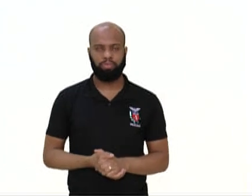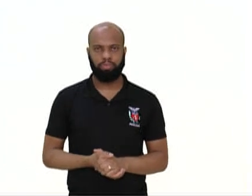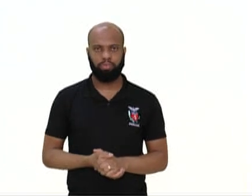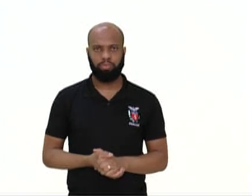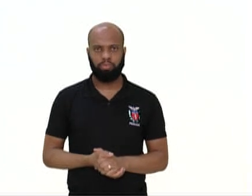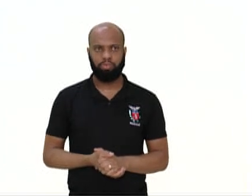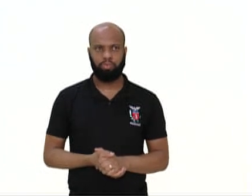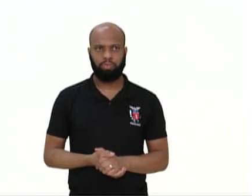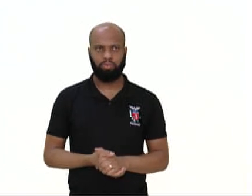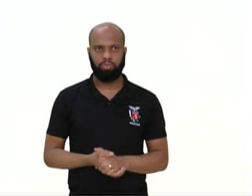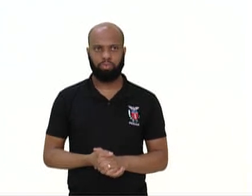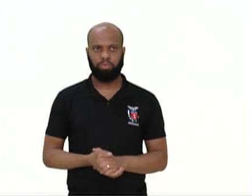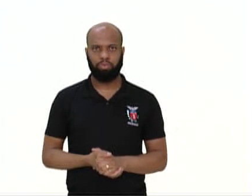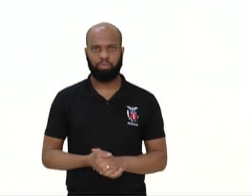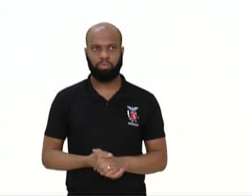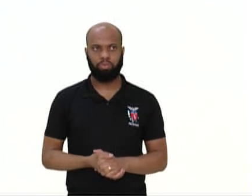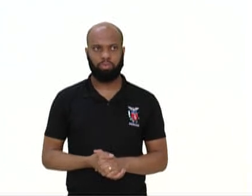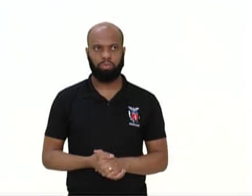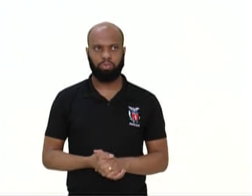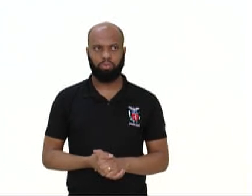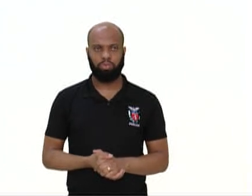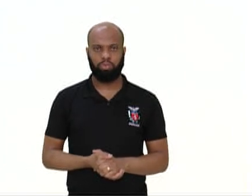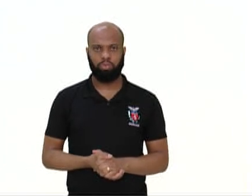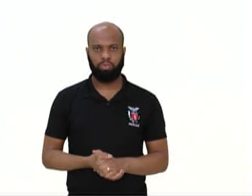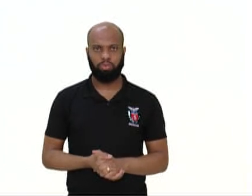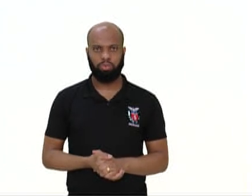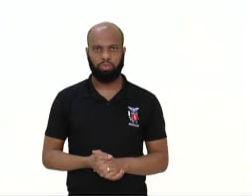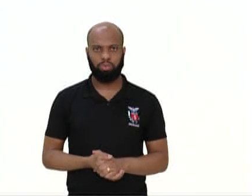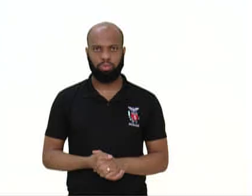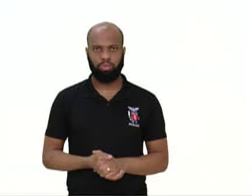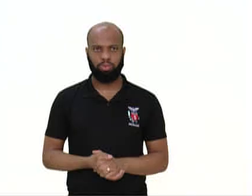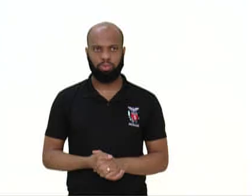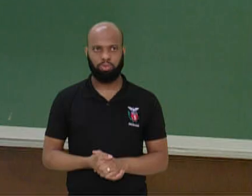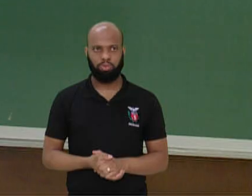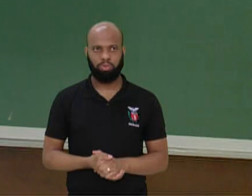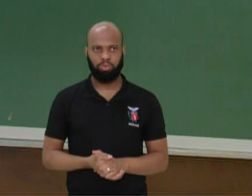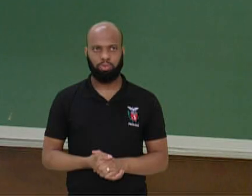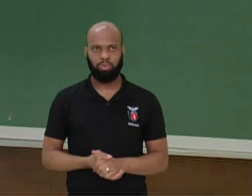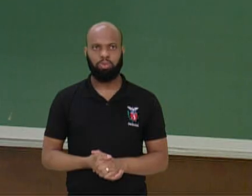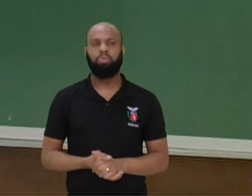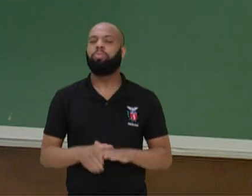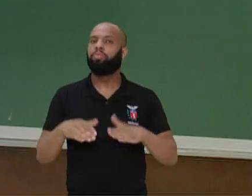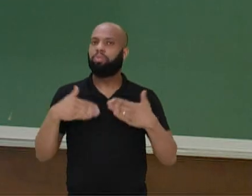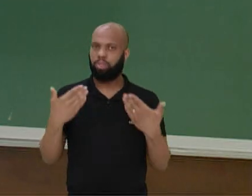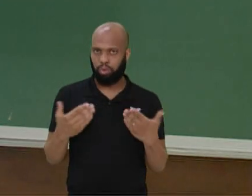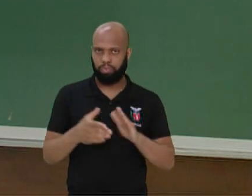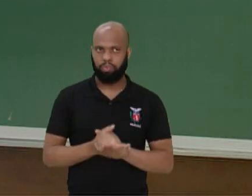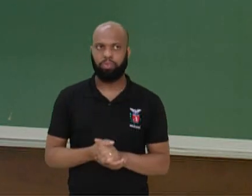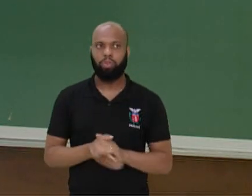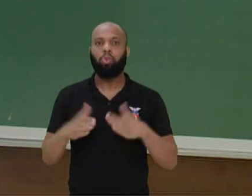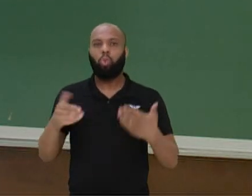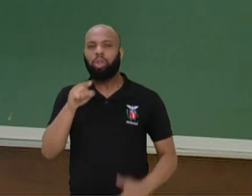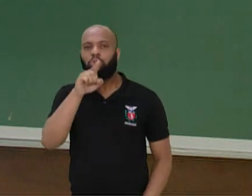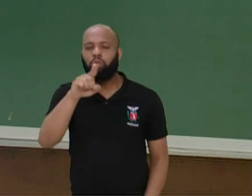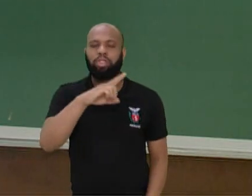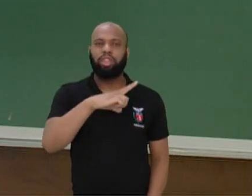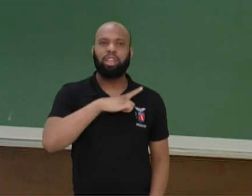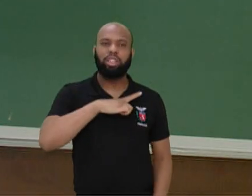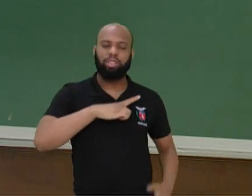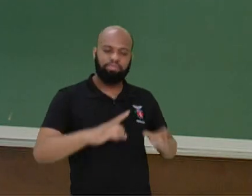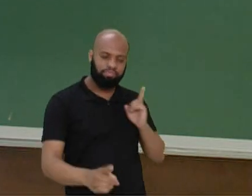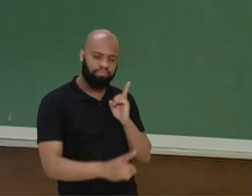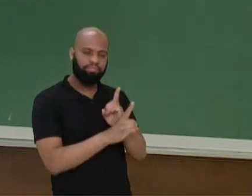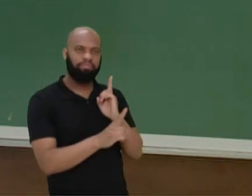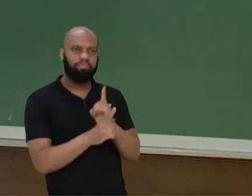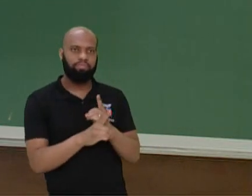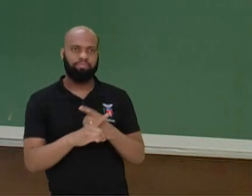la muerte empieza a ser la nuestra. Então, quando você chega